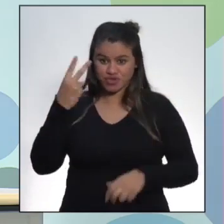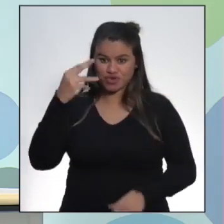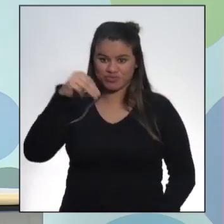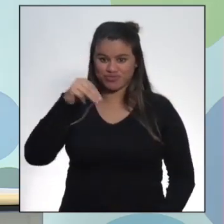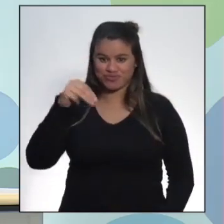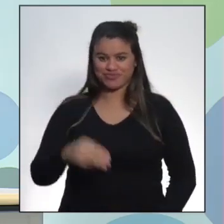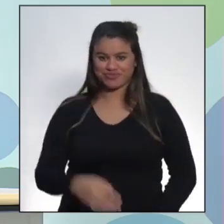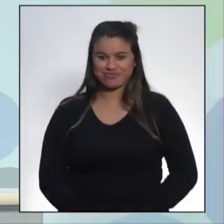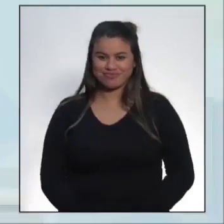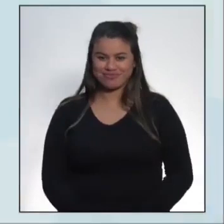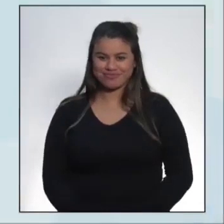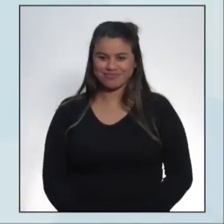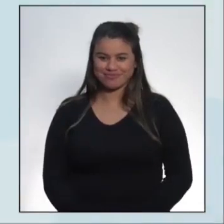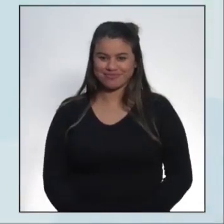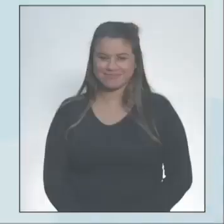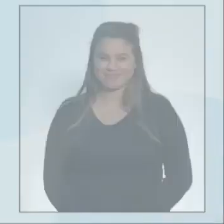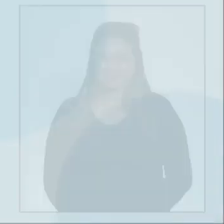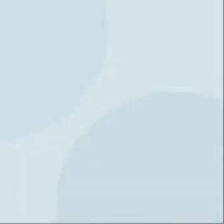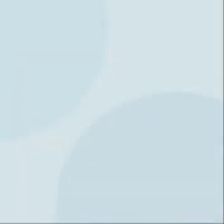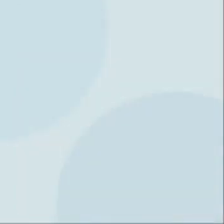minutos.